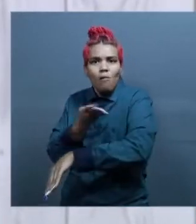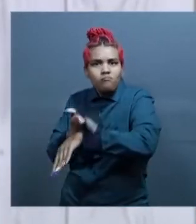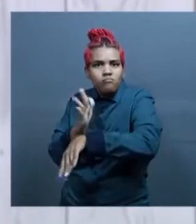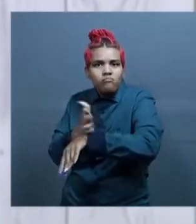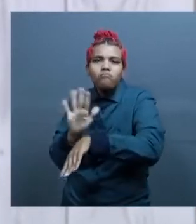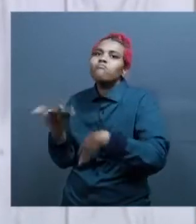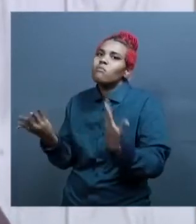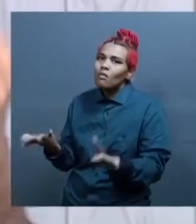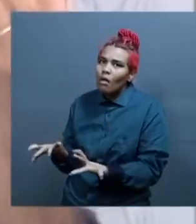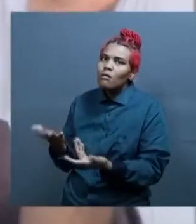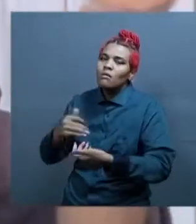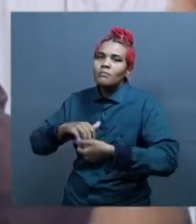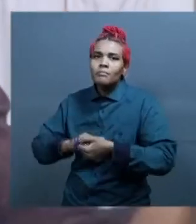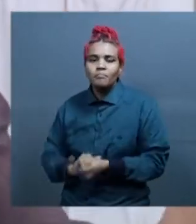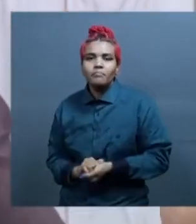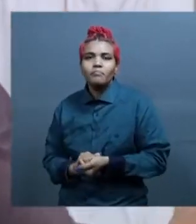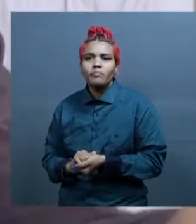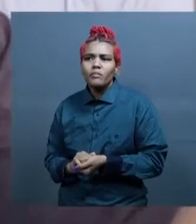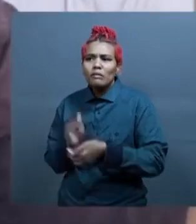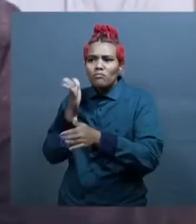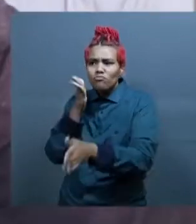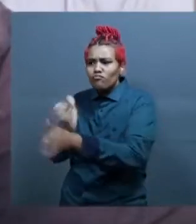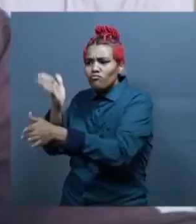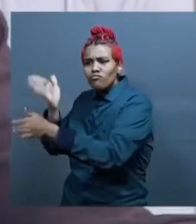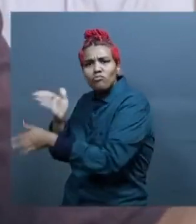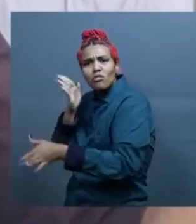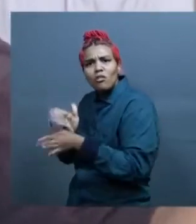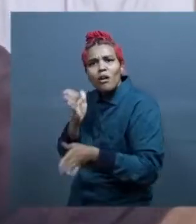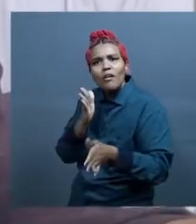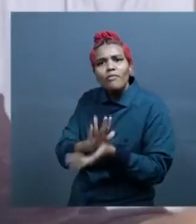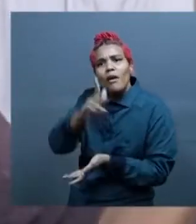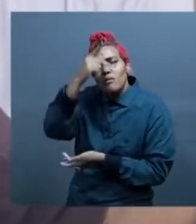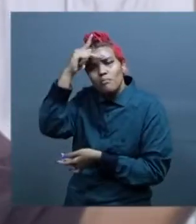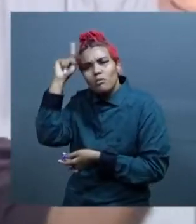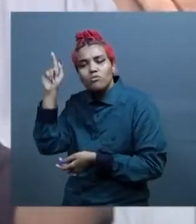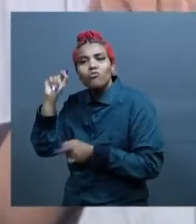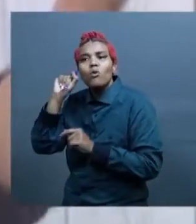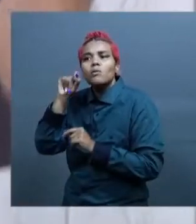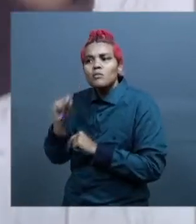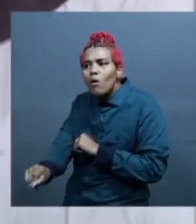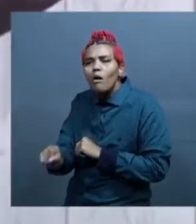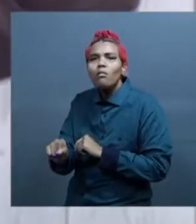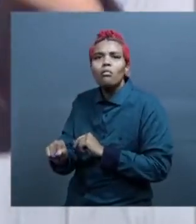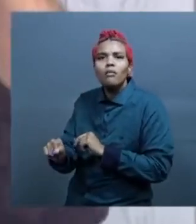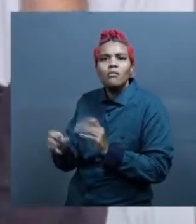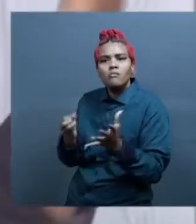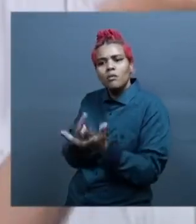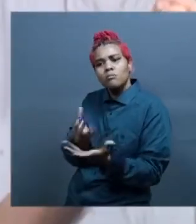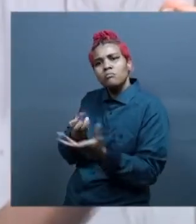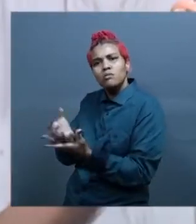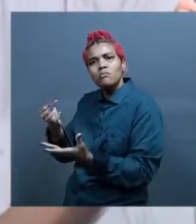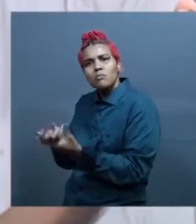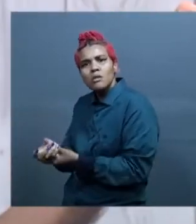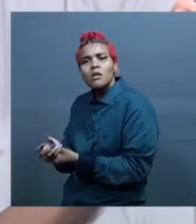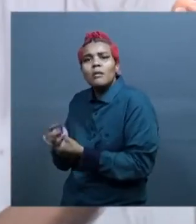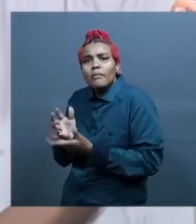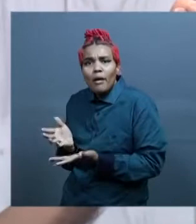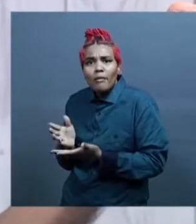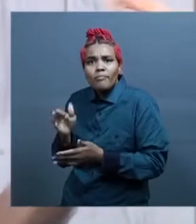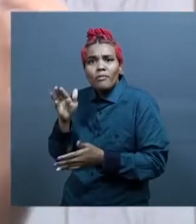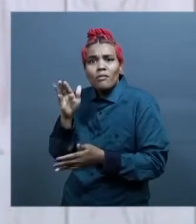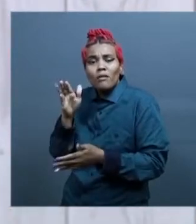chegue até aquele produtor chega até aquelas pessoas que estão produzindo de maneira ainda pré industrial muitas vezes